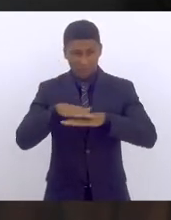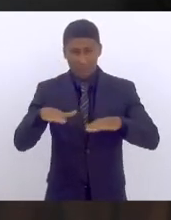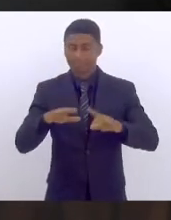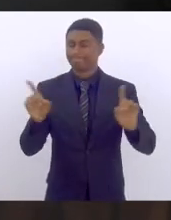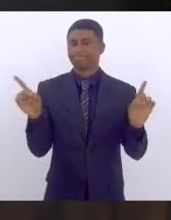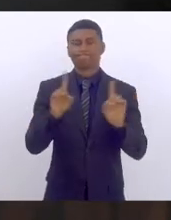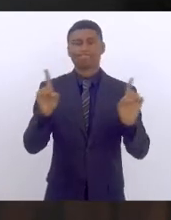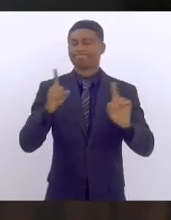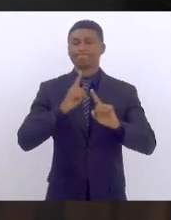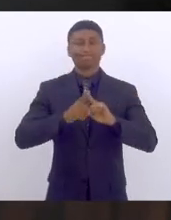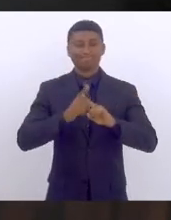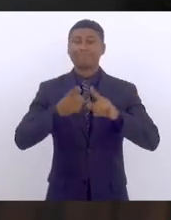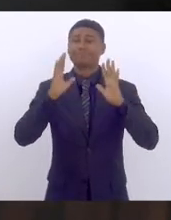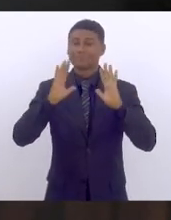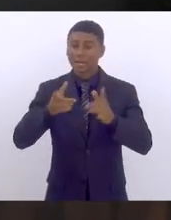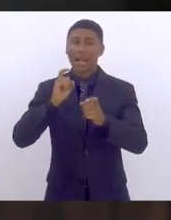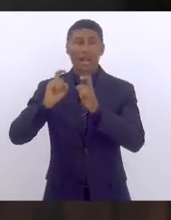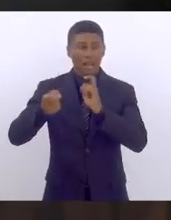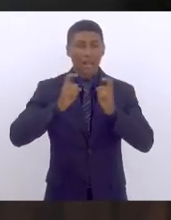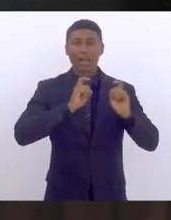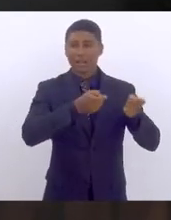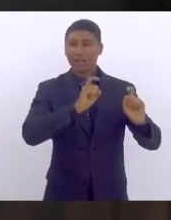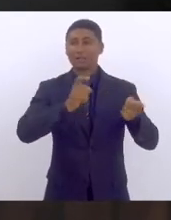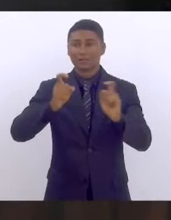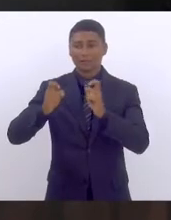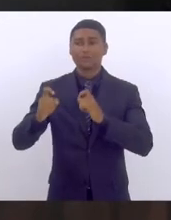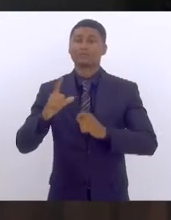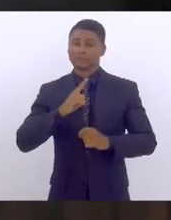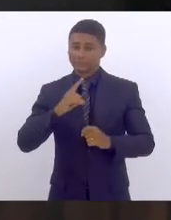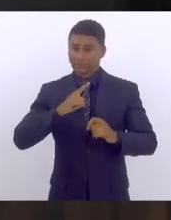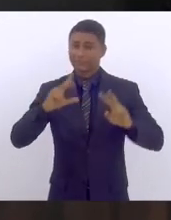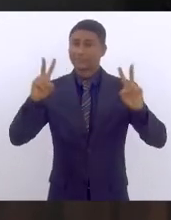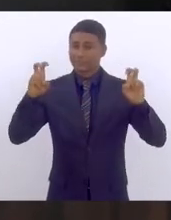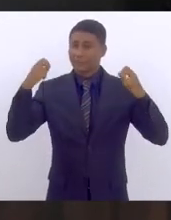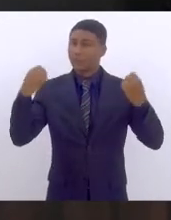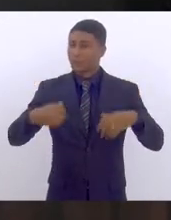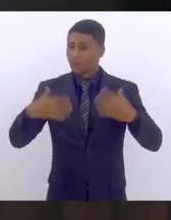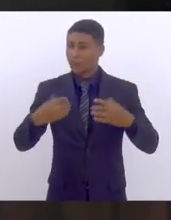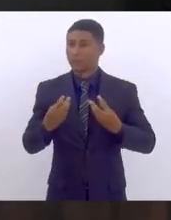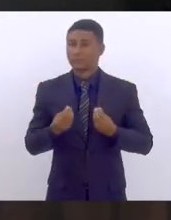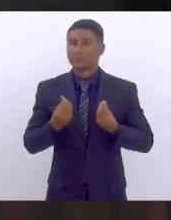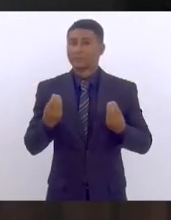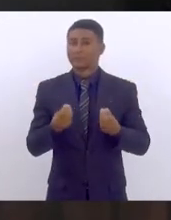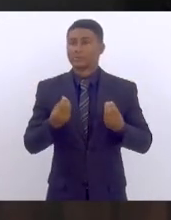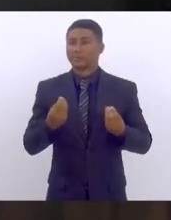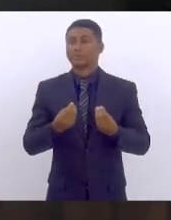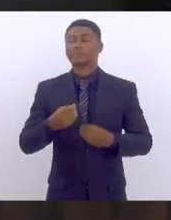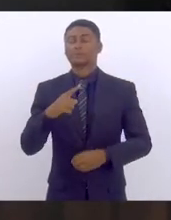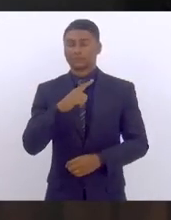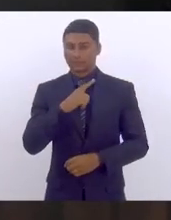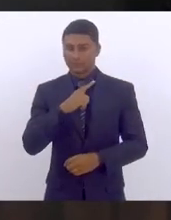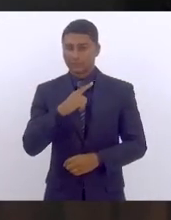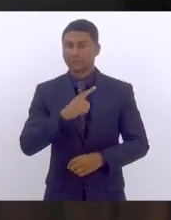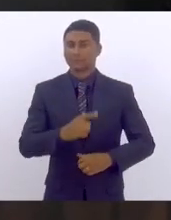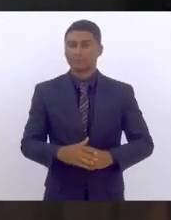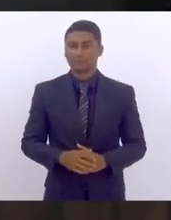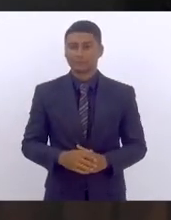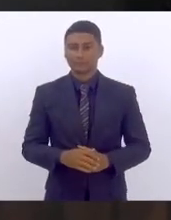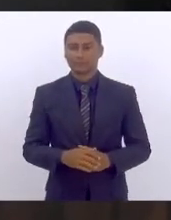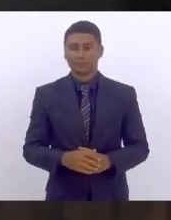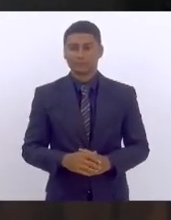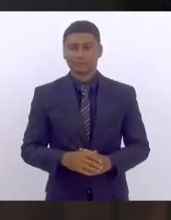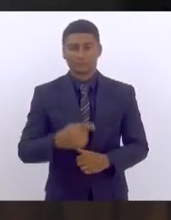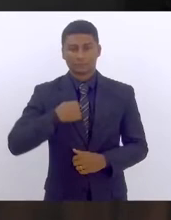vem debatendo esse tema. Nós temos temas aí polêmicos, sensíveis, não digo polêmicos, são sensíveis. Eu e o